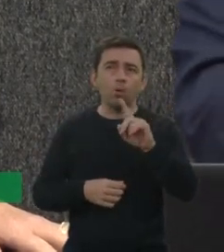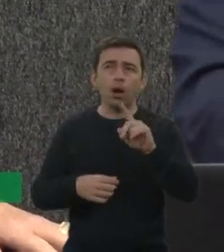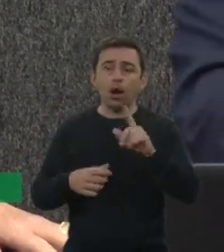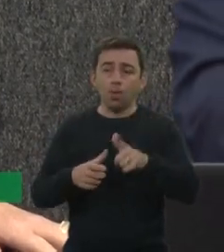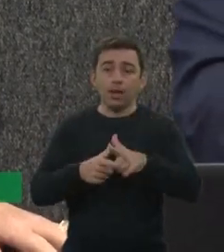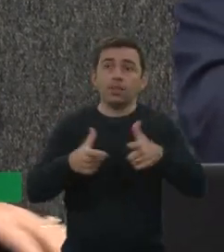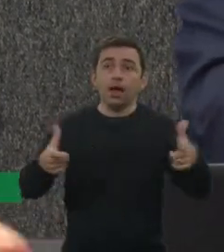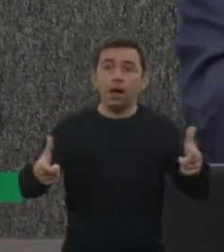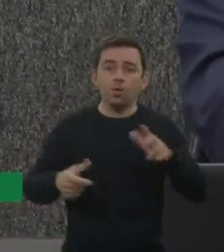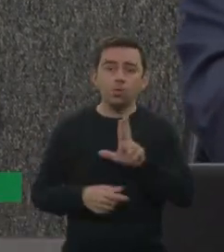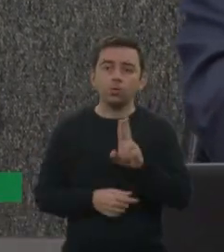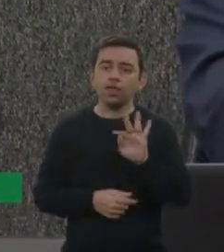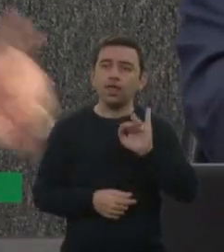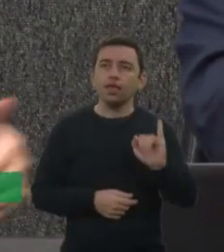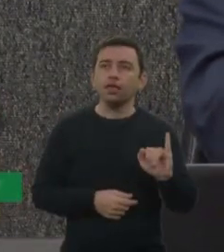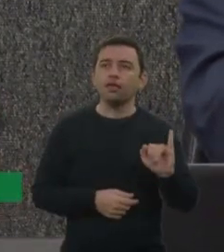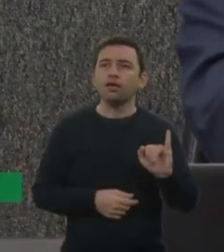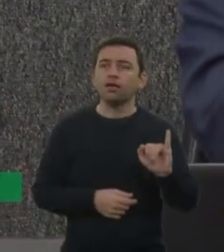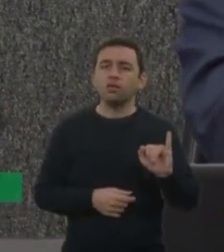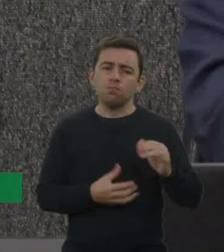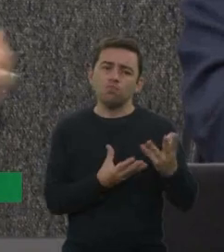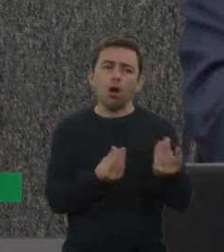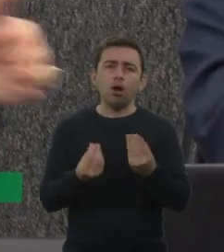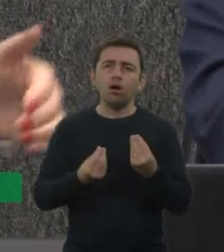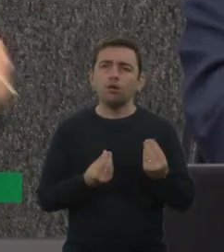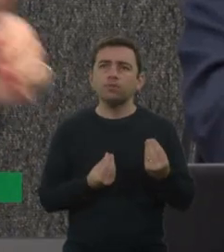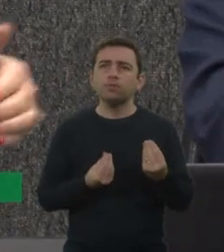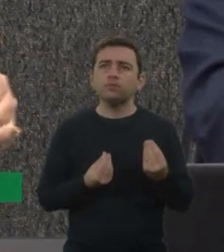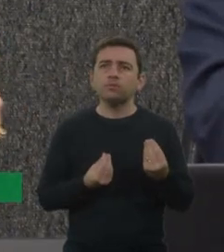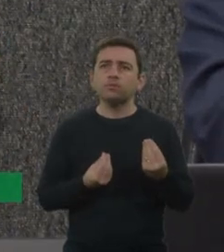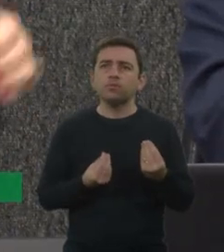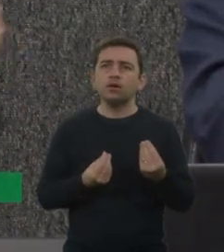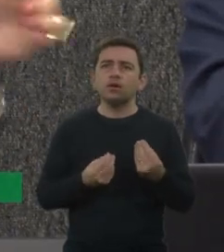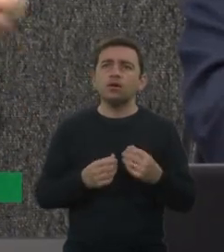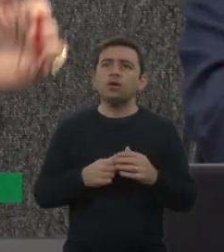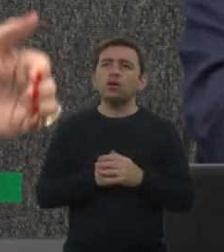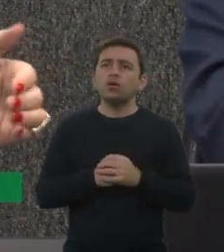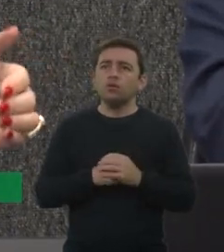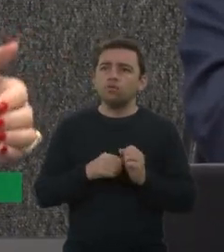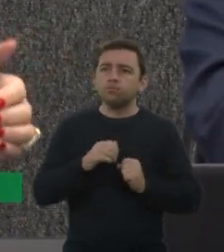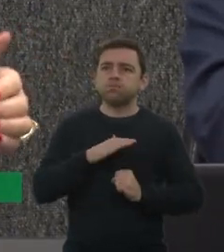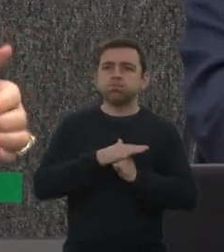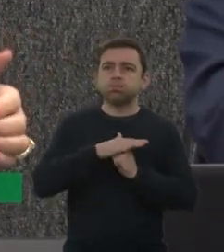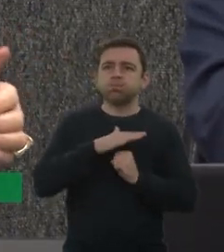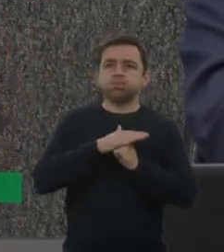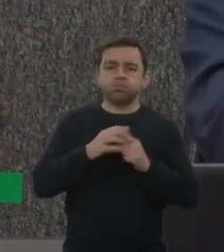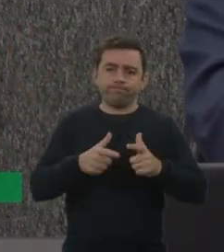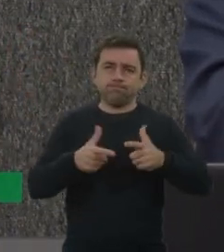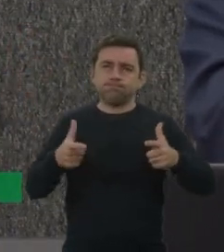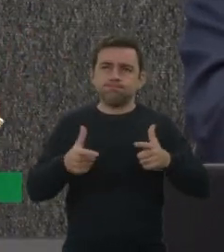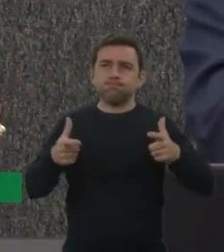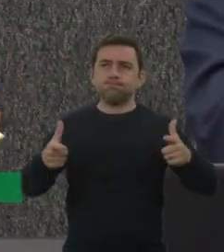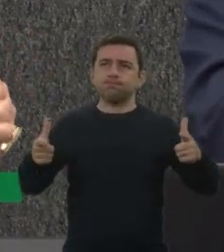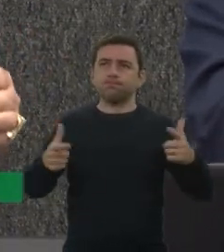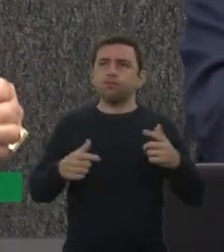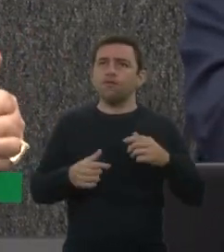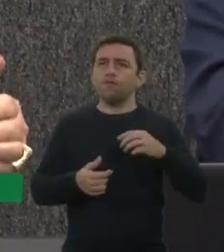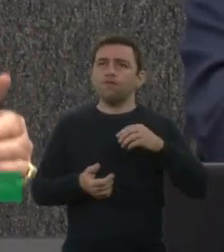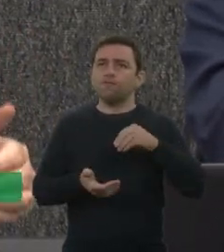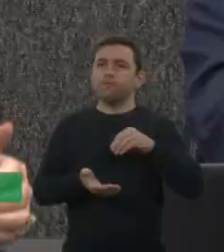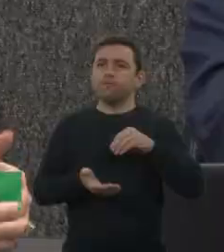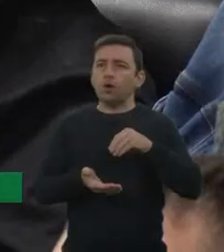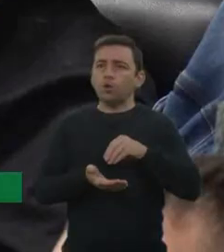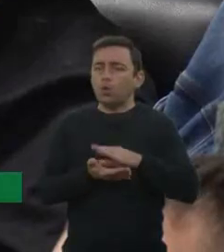de UTI neonatal e você lotar esses leitos conforme você vai aumentando. Não faltou nenhum leito para nenhum